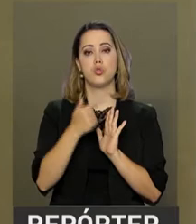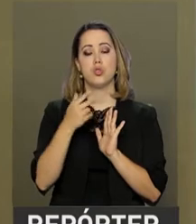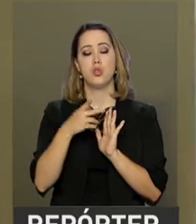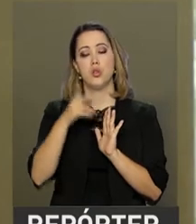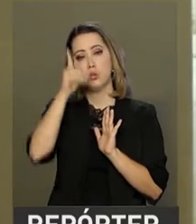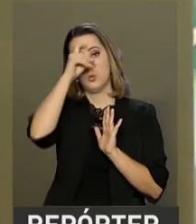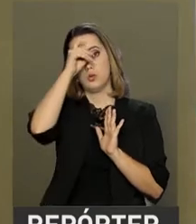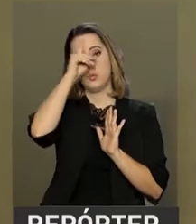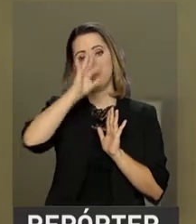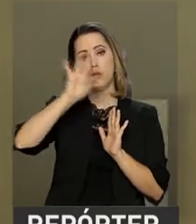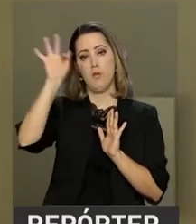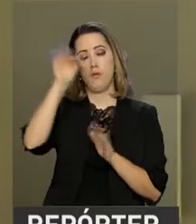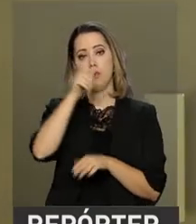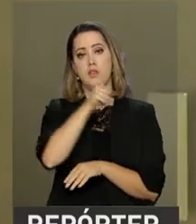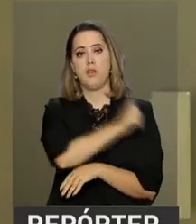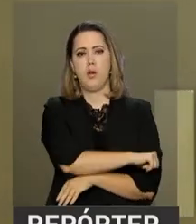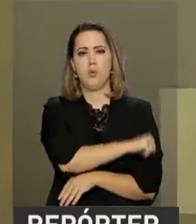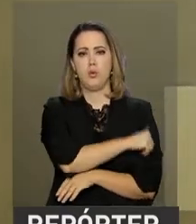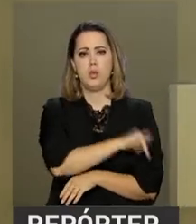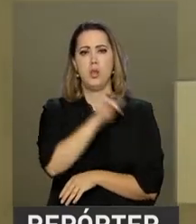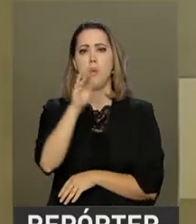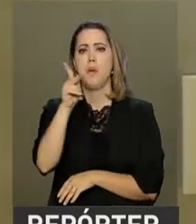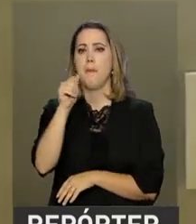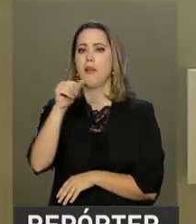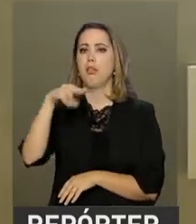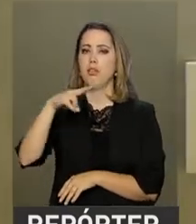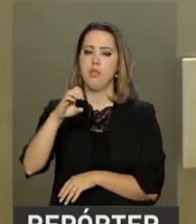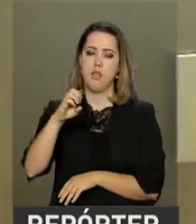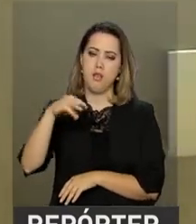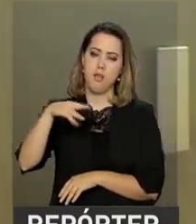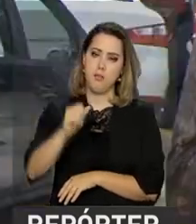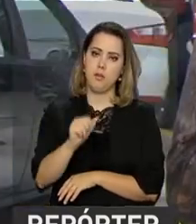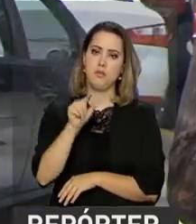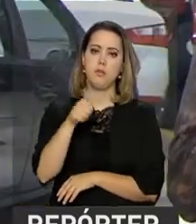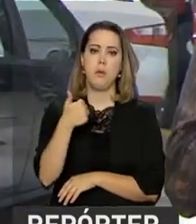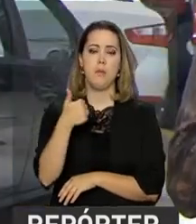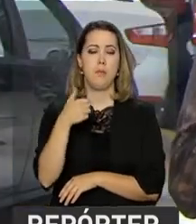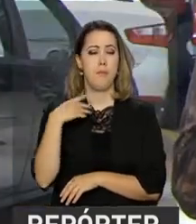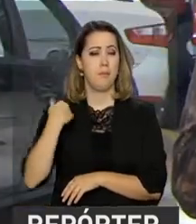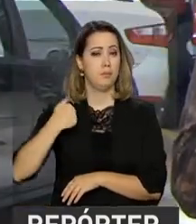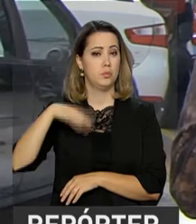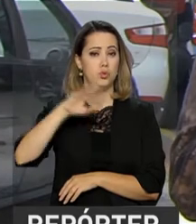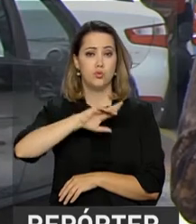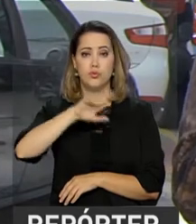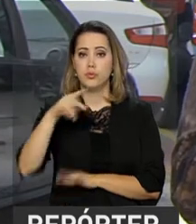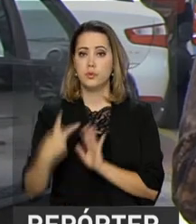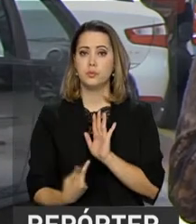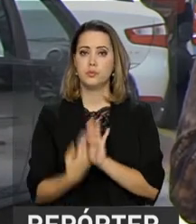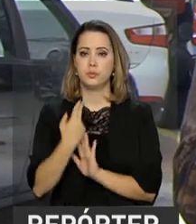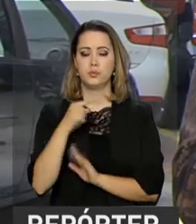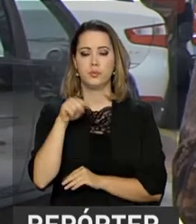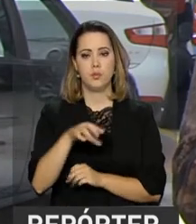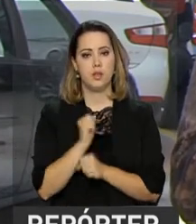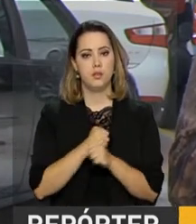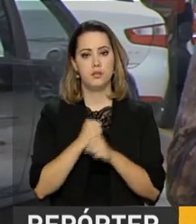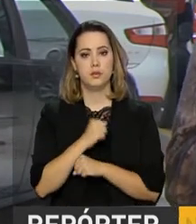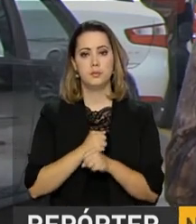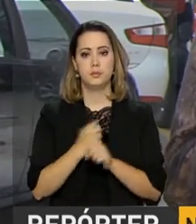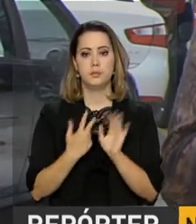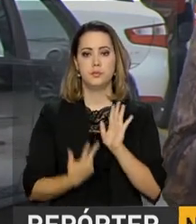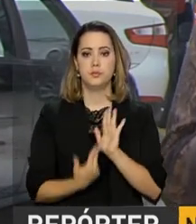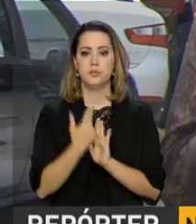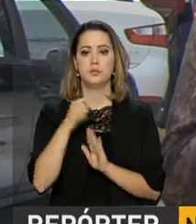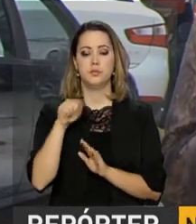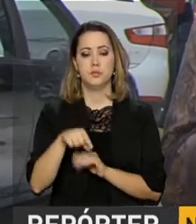primeiro semestre do ano realizou mais de 4 mil cirurgias em 2017 o número de cirurgias aqui no hospital